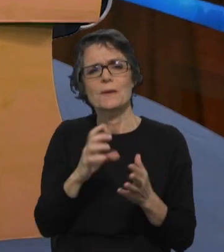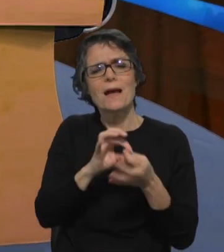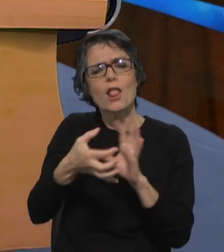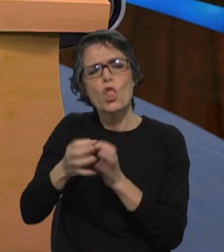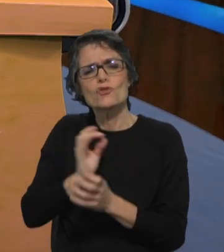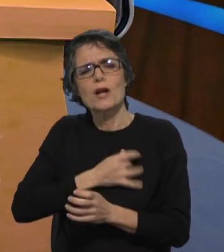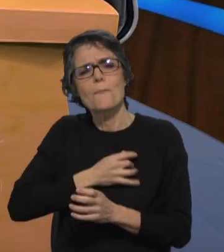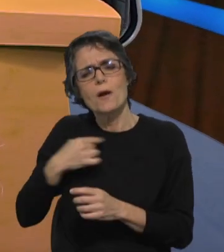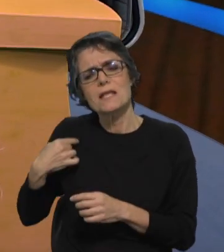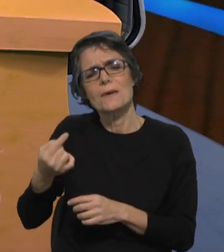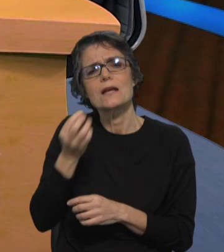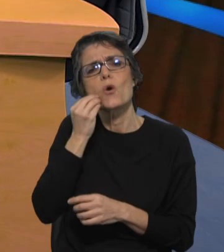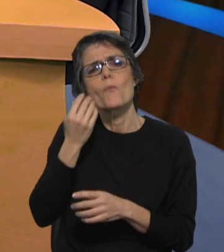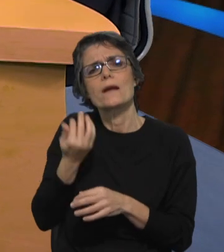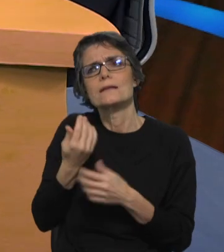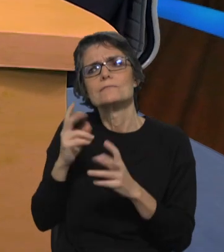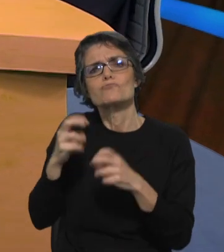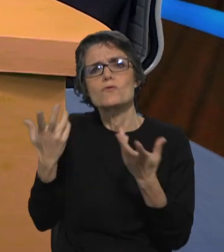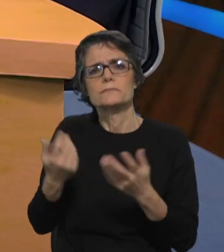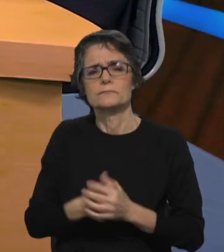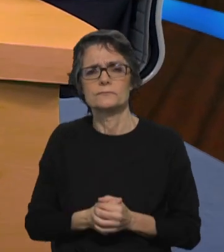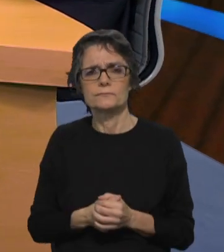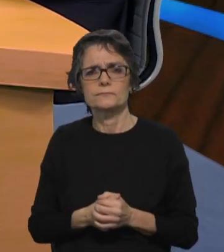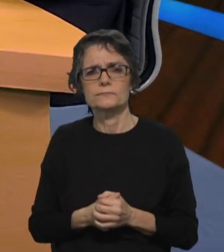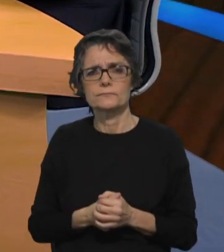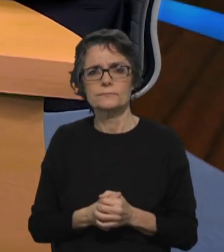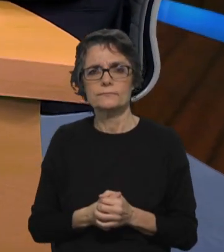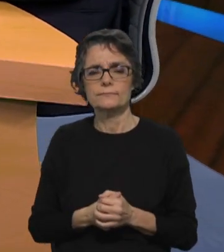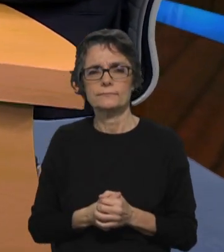diariamente? Descobrimos,